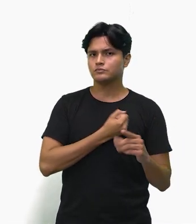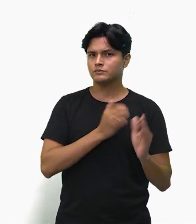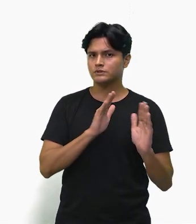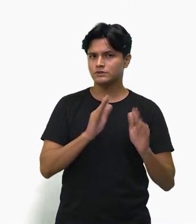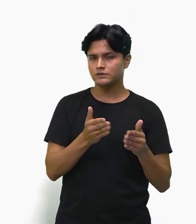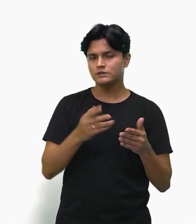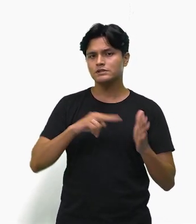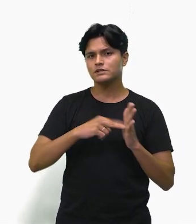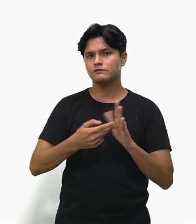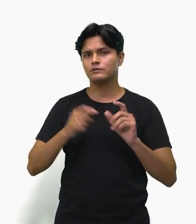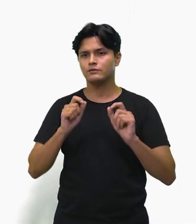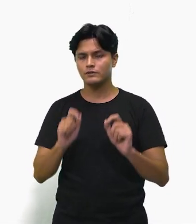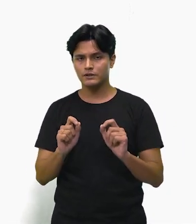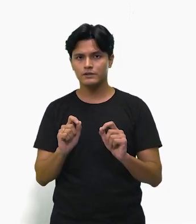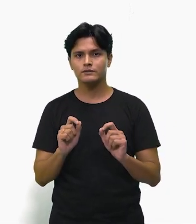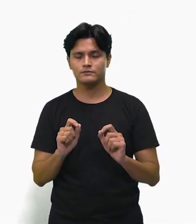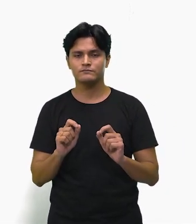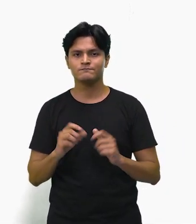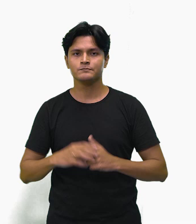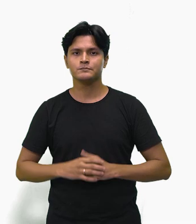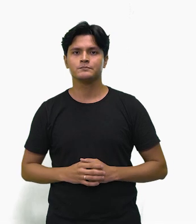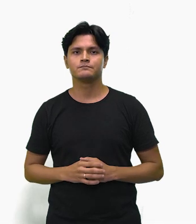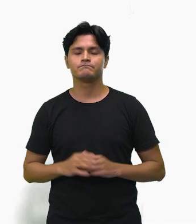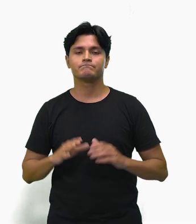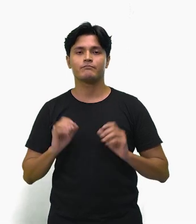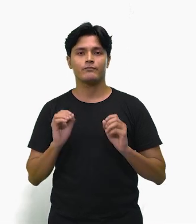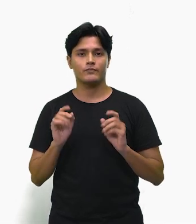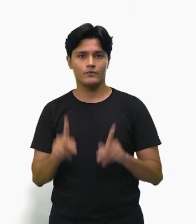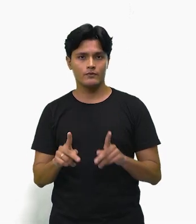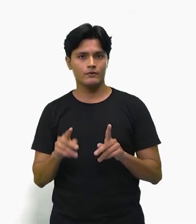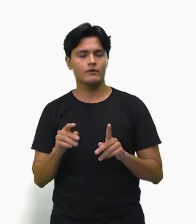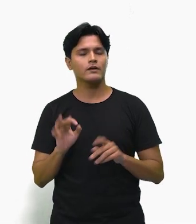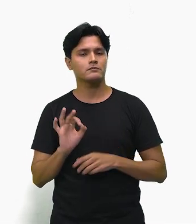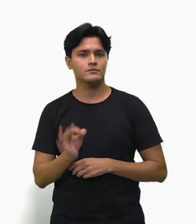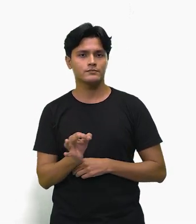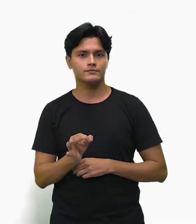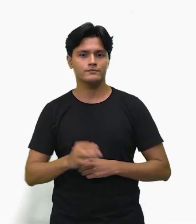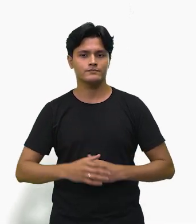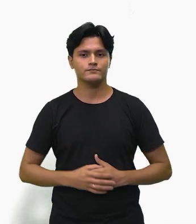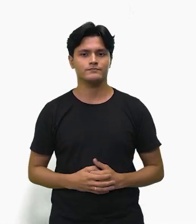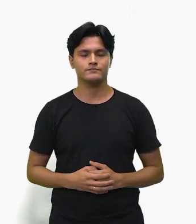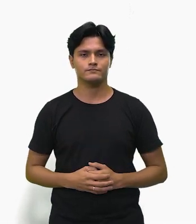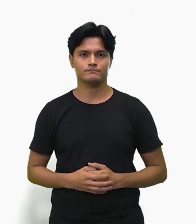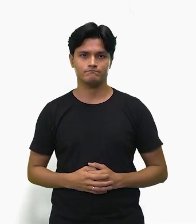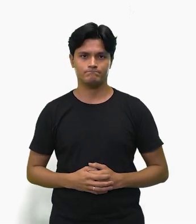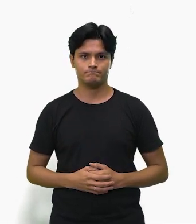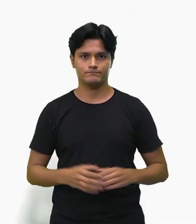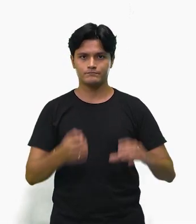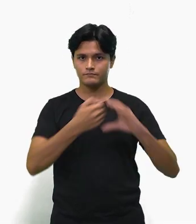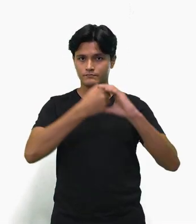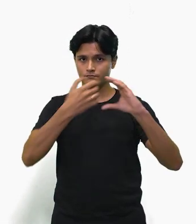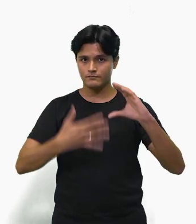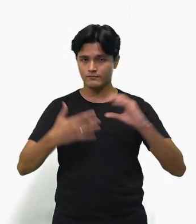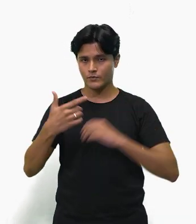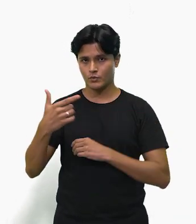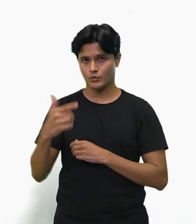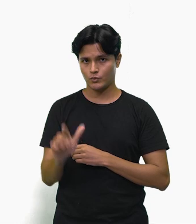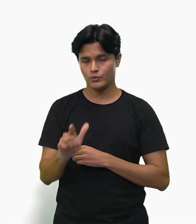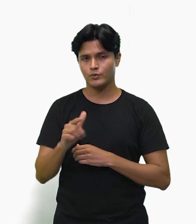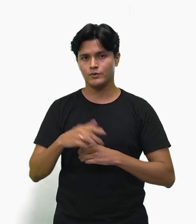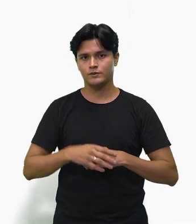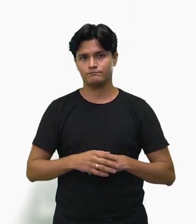de 0, 2, 4, 6 e 8. Ok? Tudo certo até aí? Outra característica que a gente viu